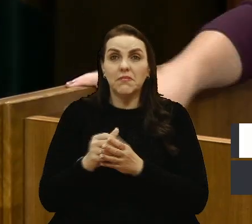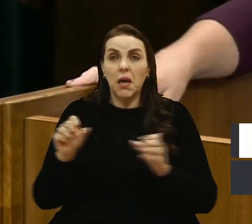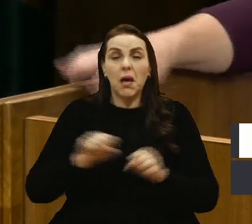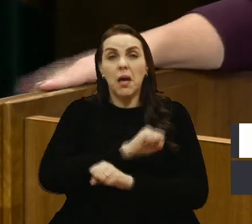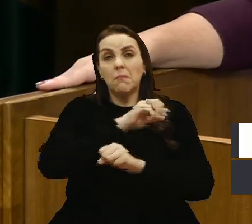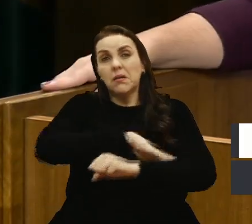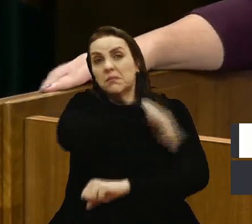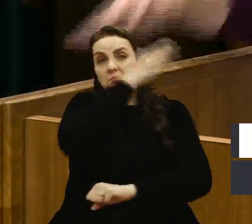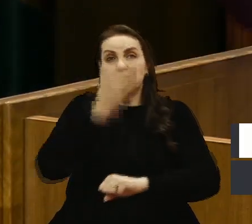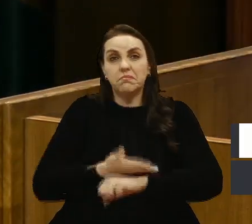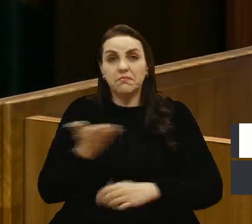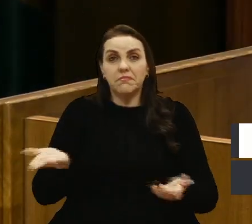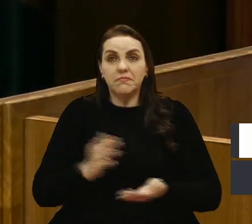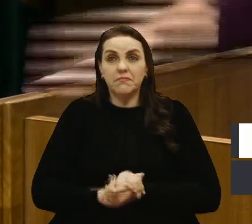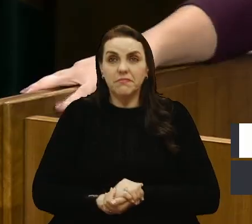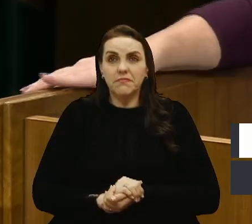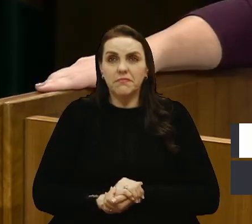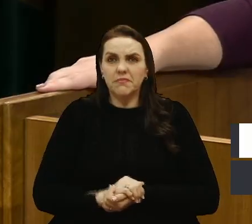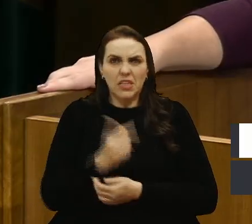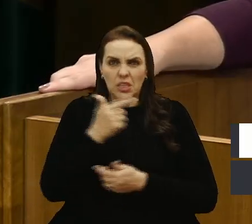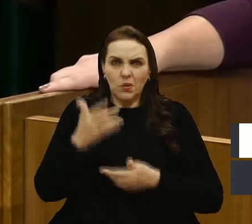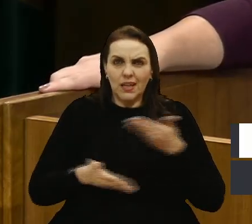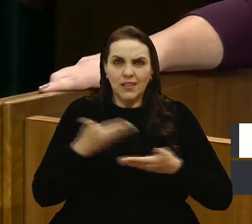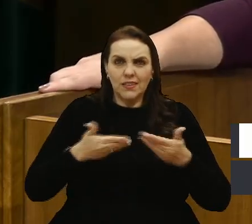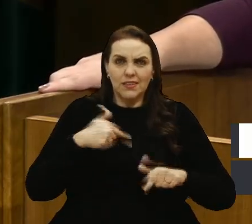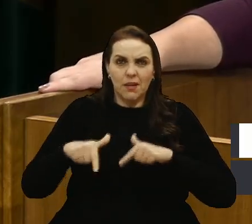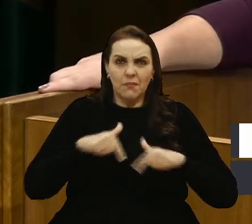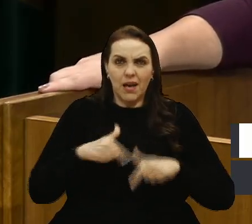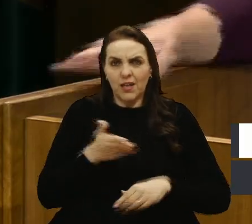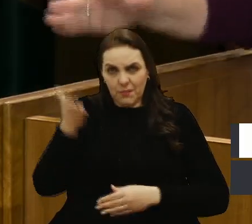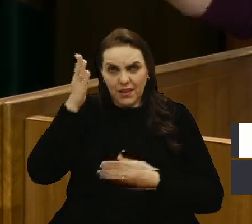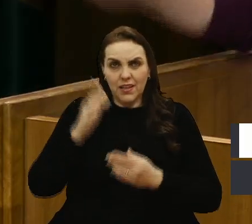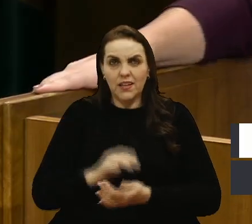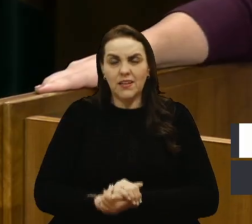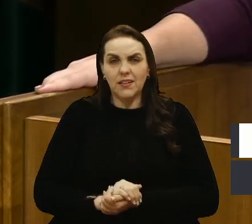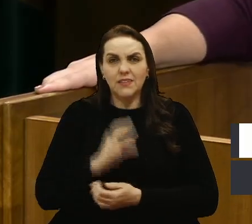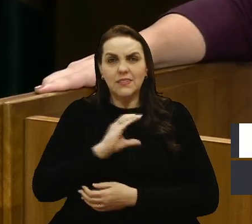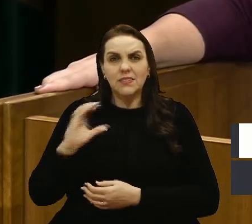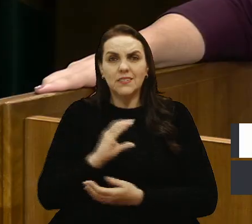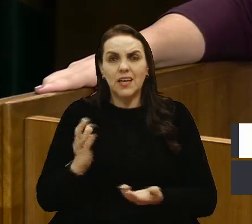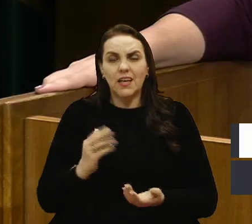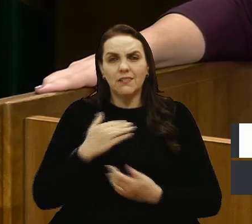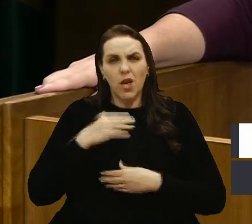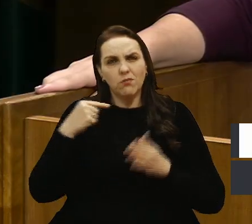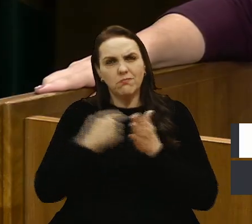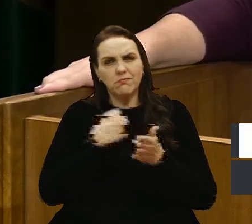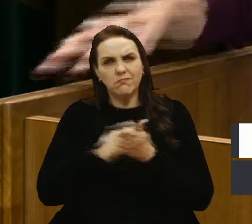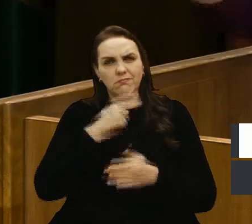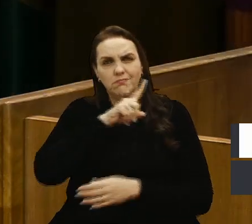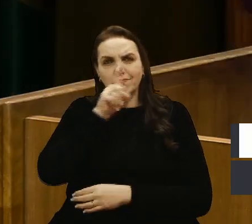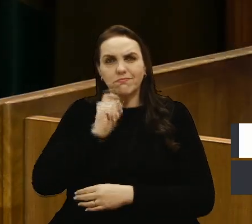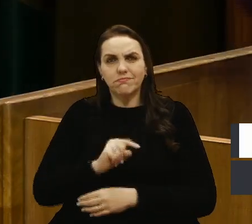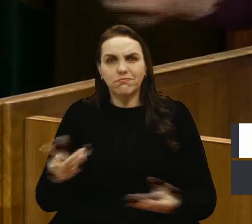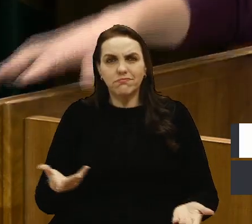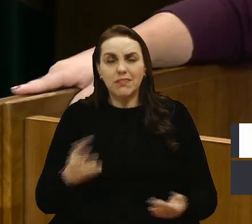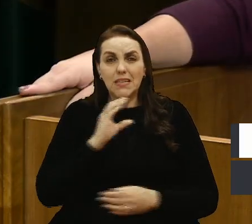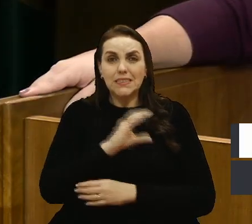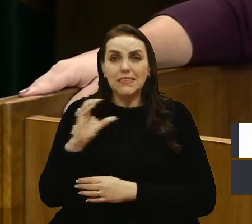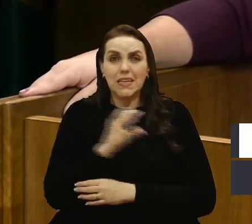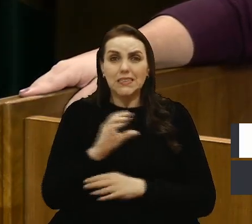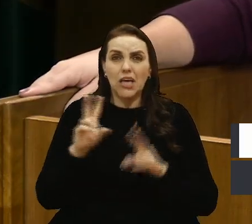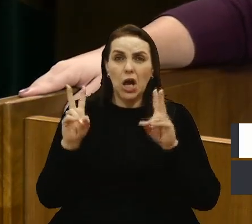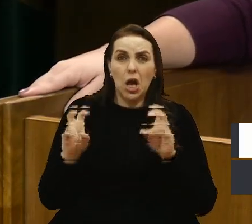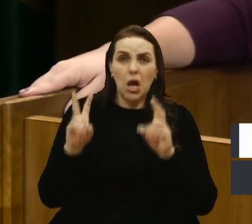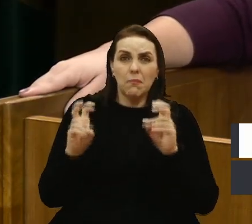inteira assistindo a sessão, será que não tem serviço para esse CC, gente? Eu fico me perguntando. CC comentando em